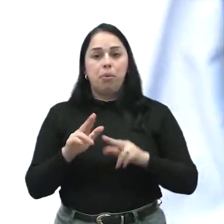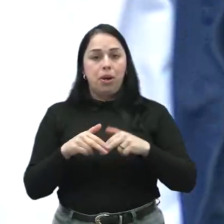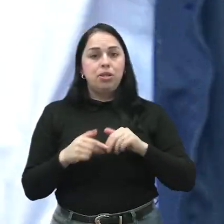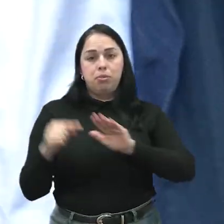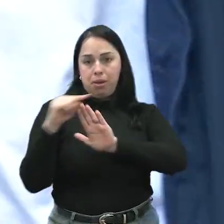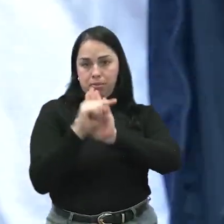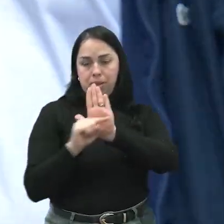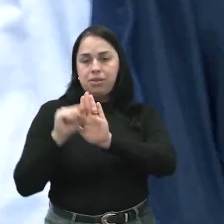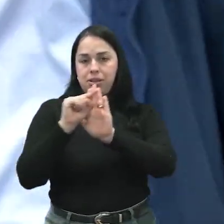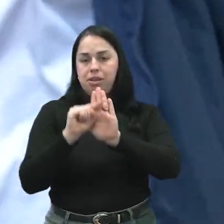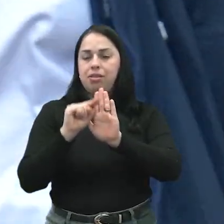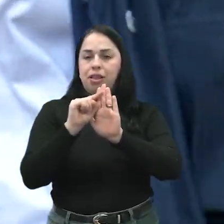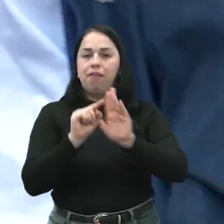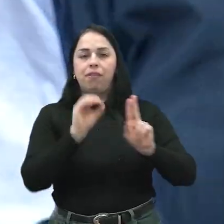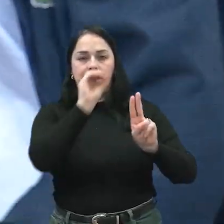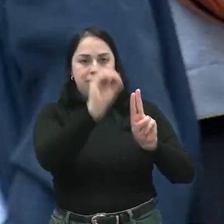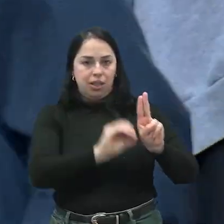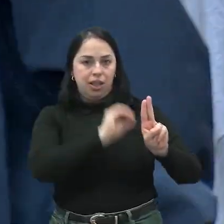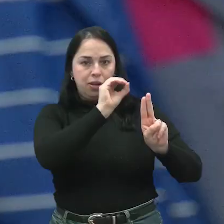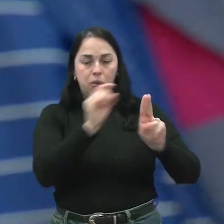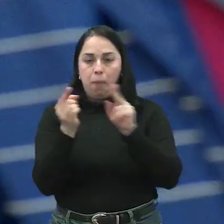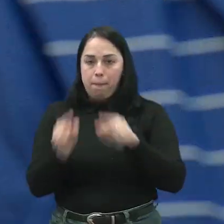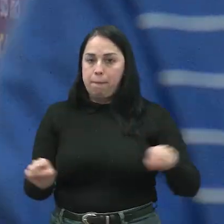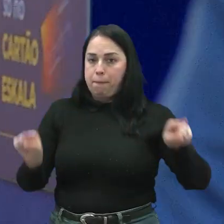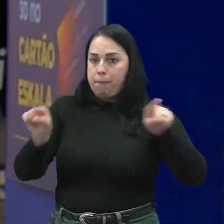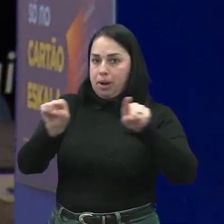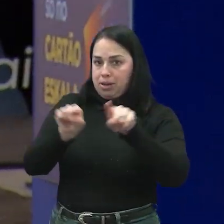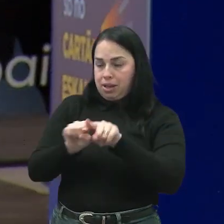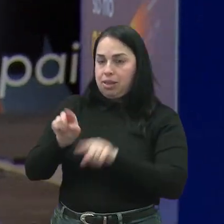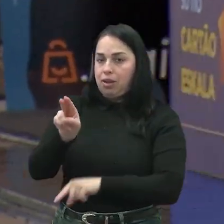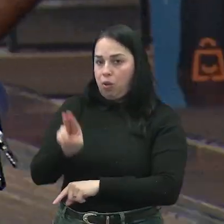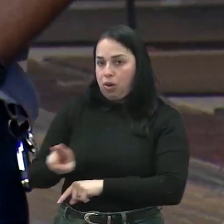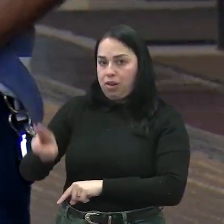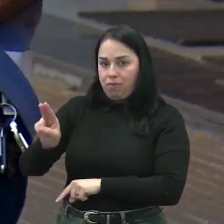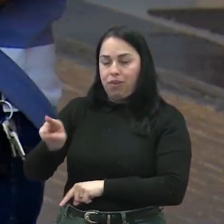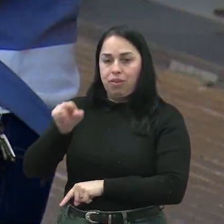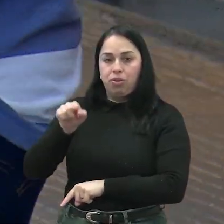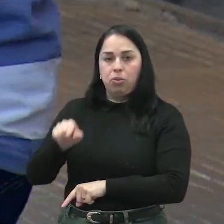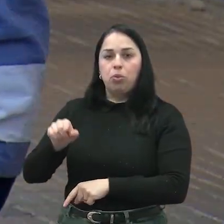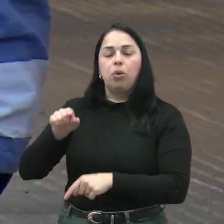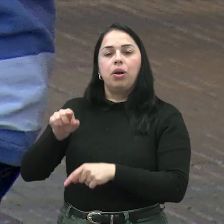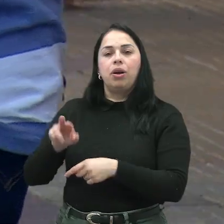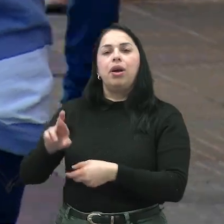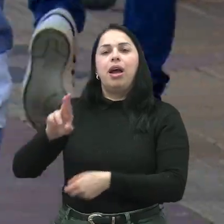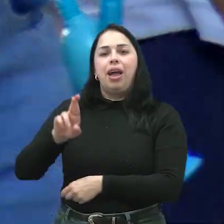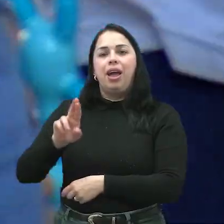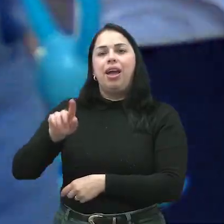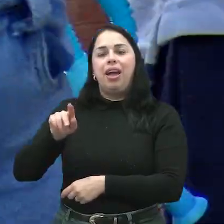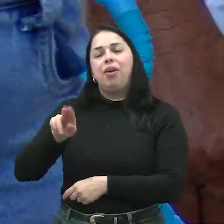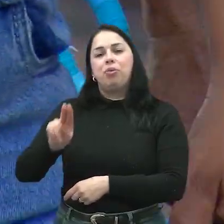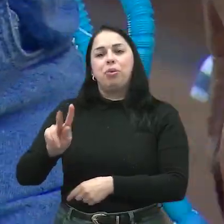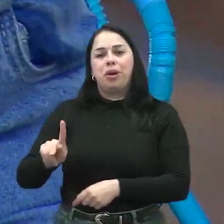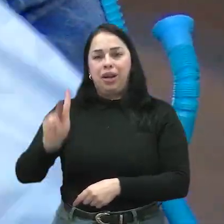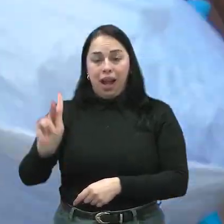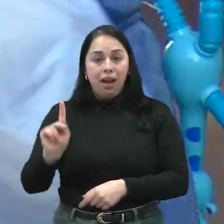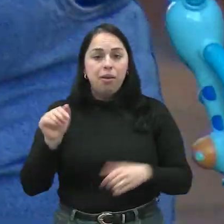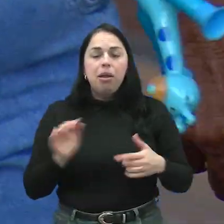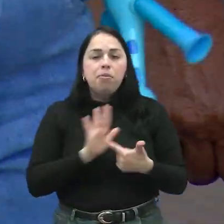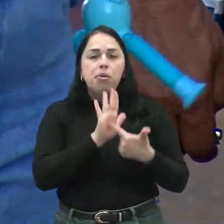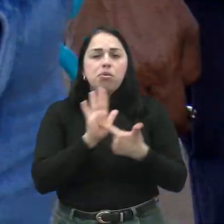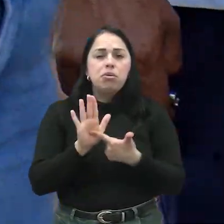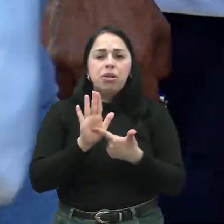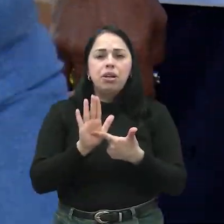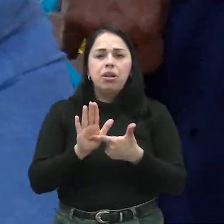da Universidade Federal de São Carlos, em parceria com uma universidade do Reino Unido, mostrou que esse tipo